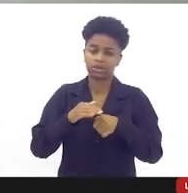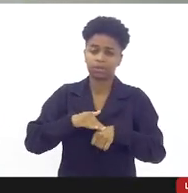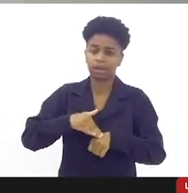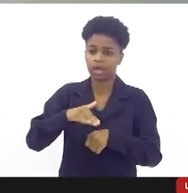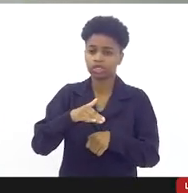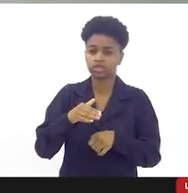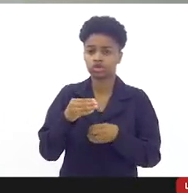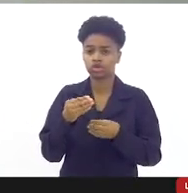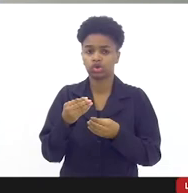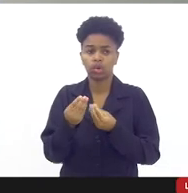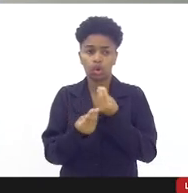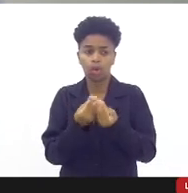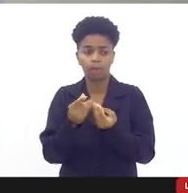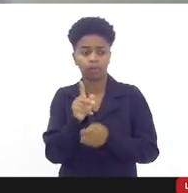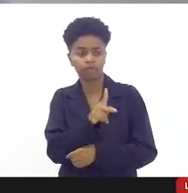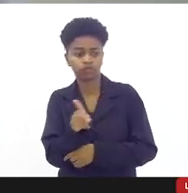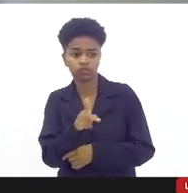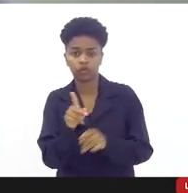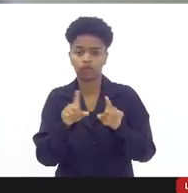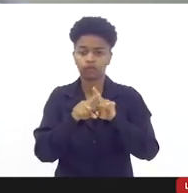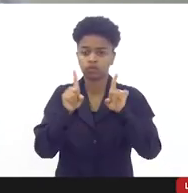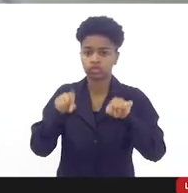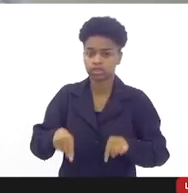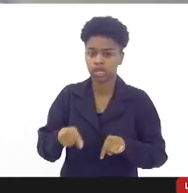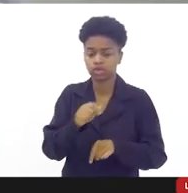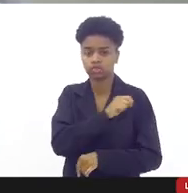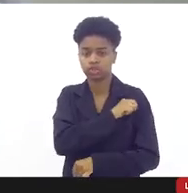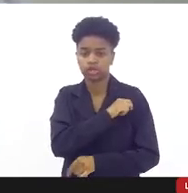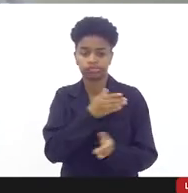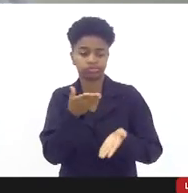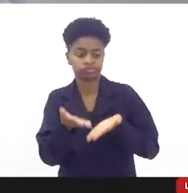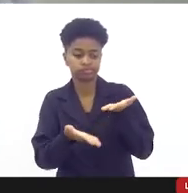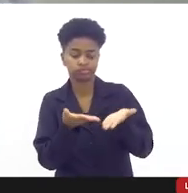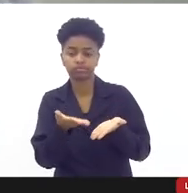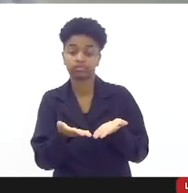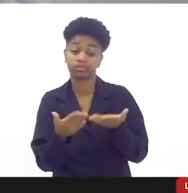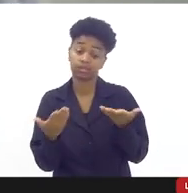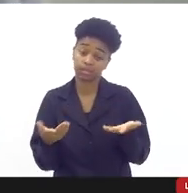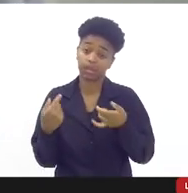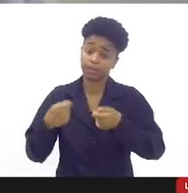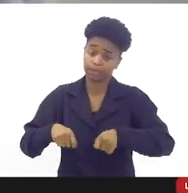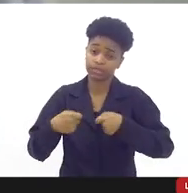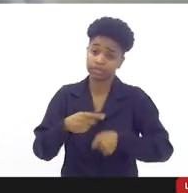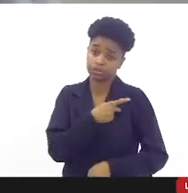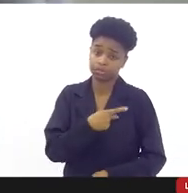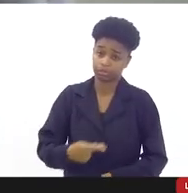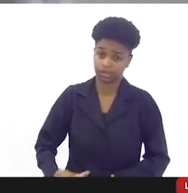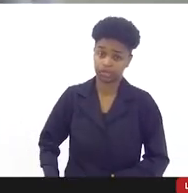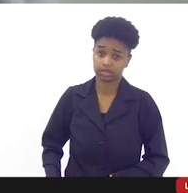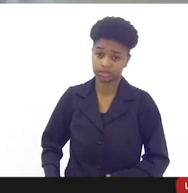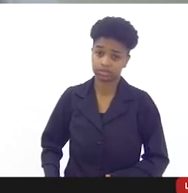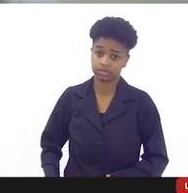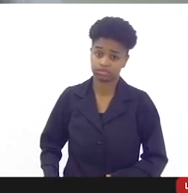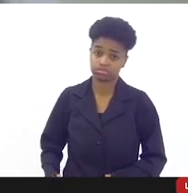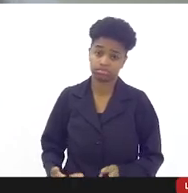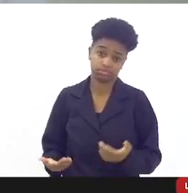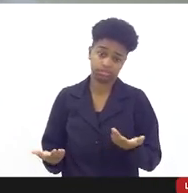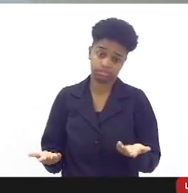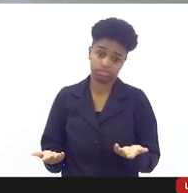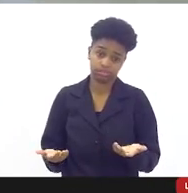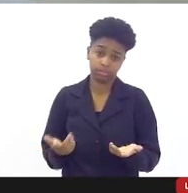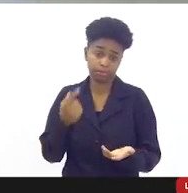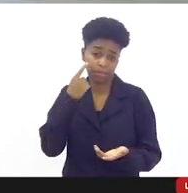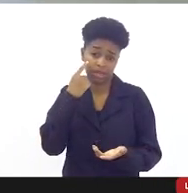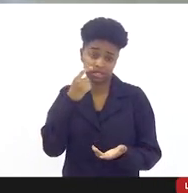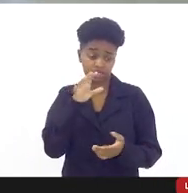como os professores funcionários estudantes são tratados são tratadas e por isso tem que ter um presidente pense nele não que